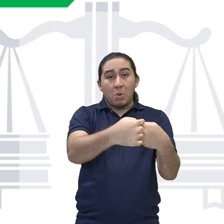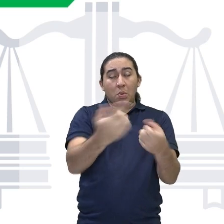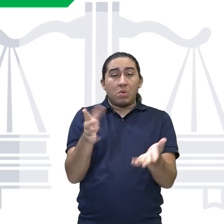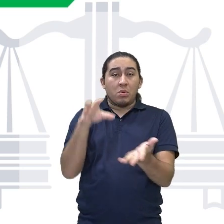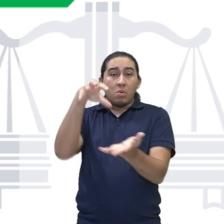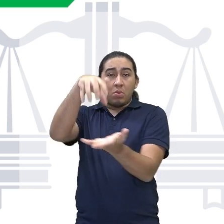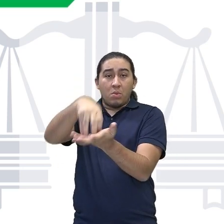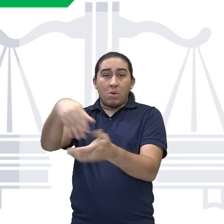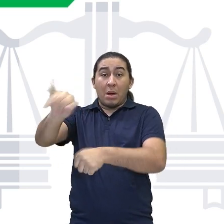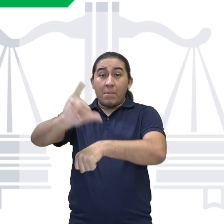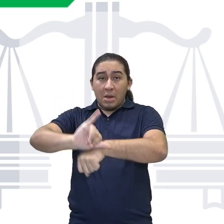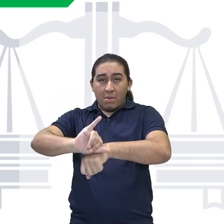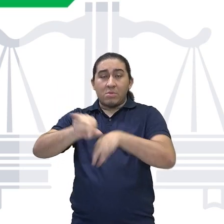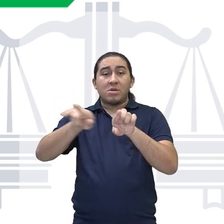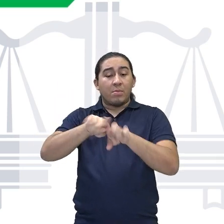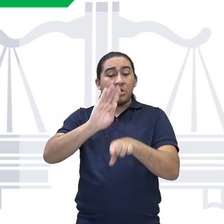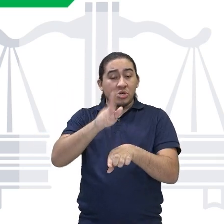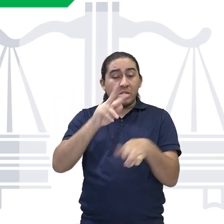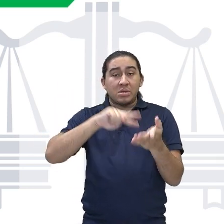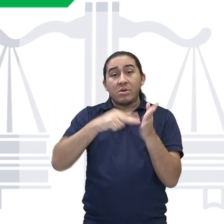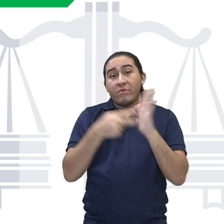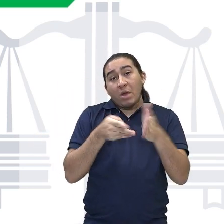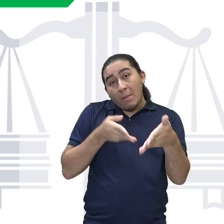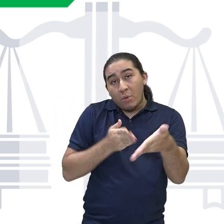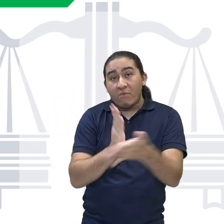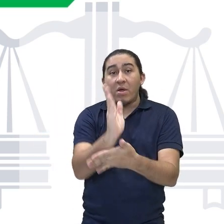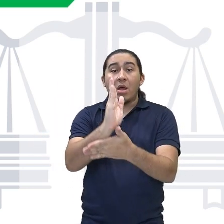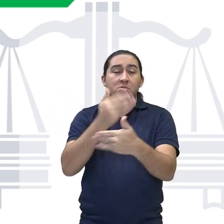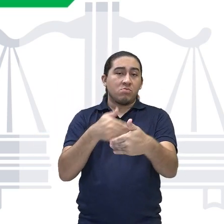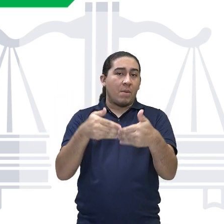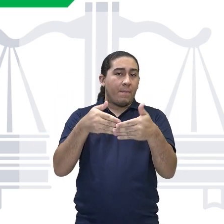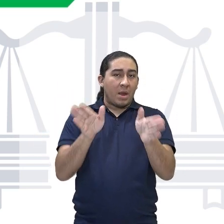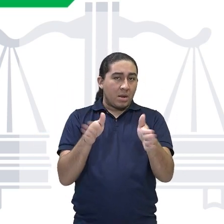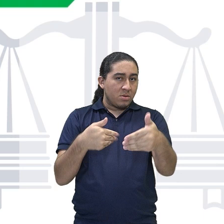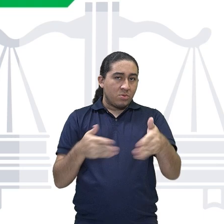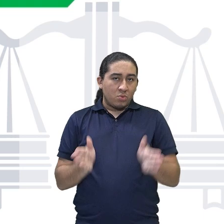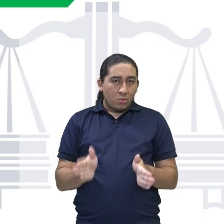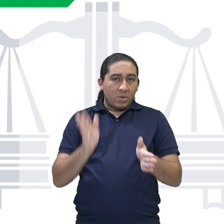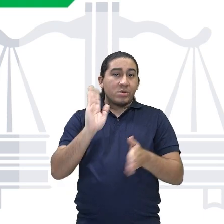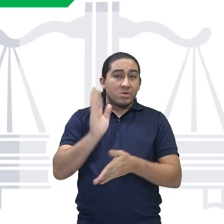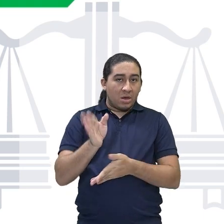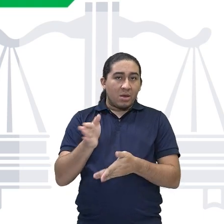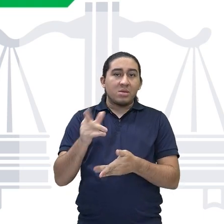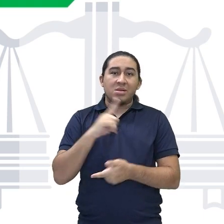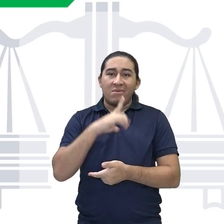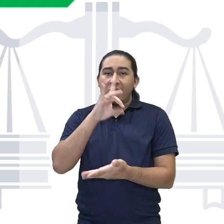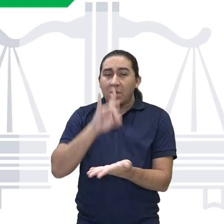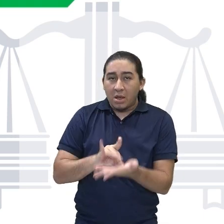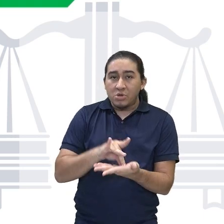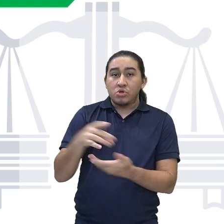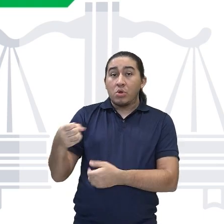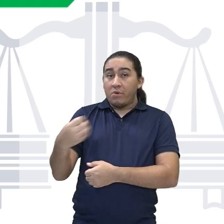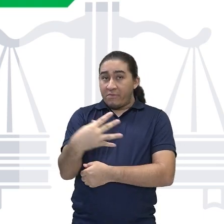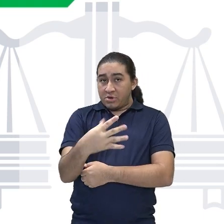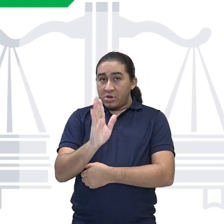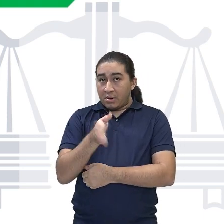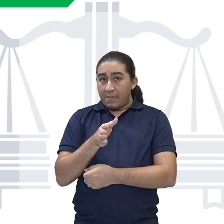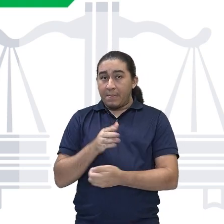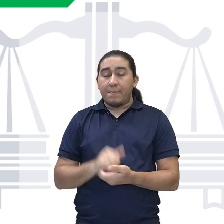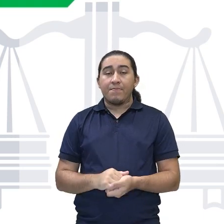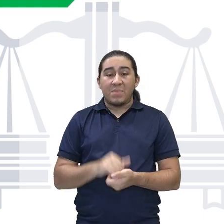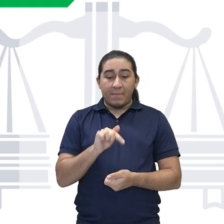etapa de aprovação da turma, já turma criada no sistema e ativa, aí ela passa a ser uma turma nova para aquele